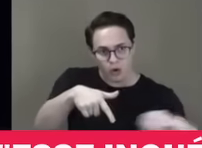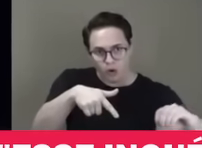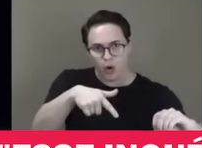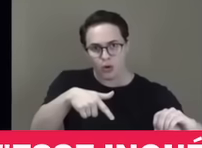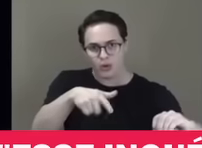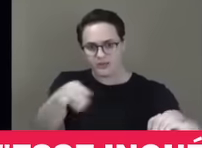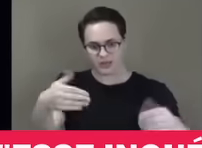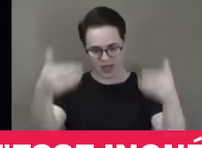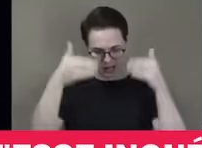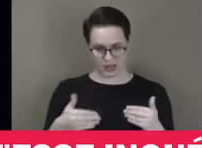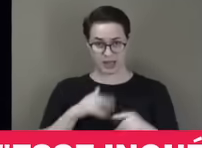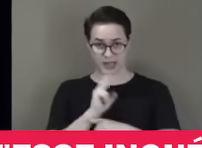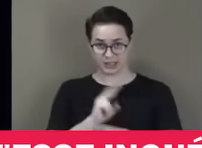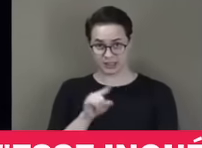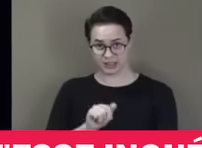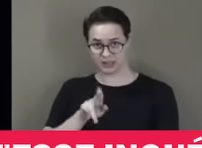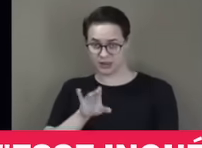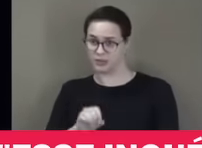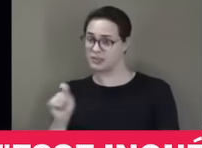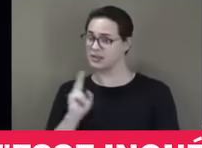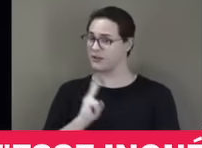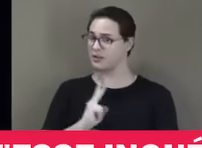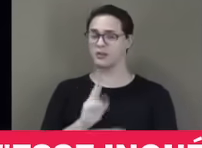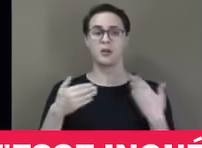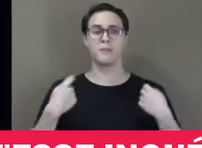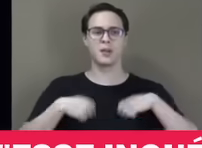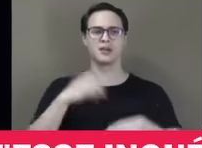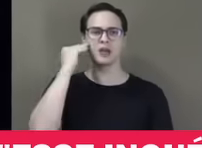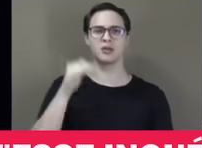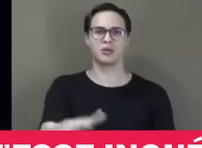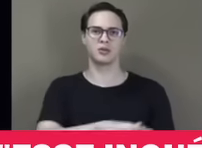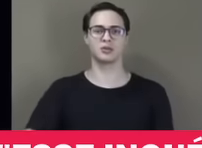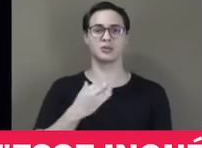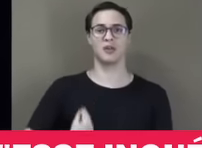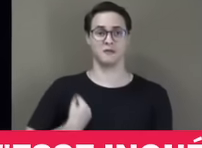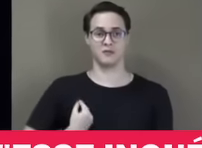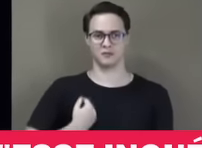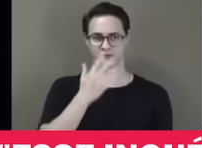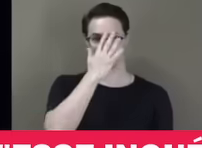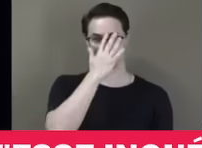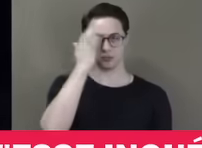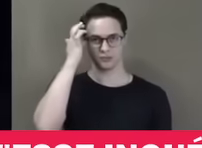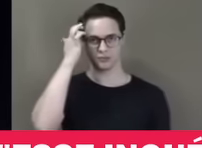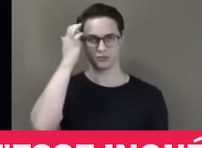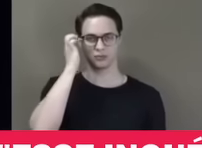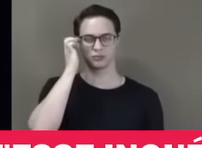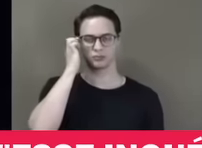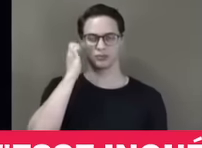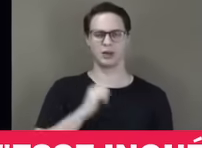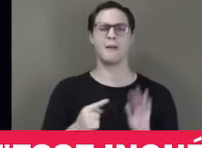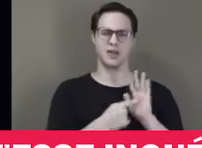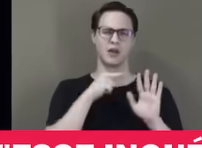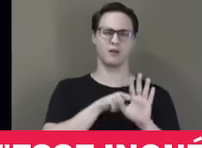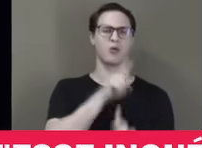gol, provavelmente será gol contra. Ou seja, você tem que entender o território que você está. Quero dizer, em suma, que